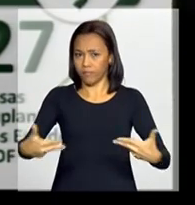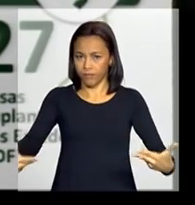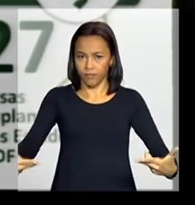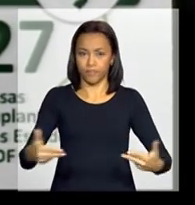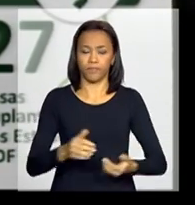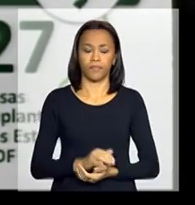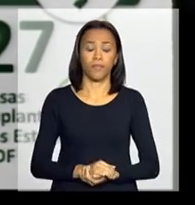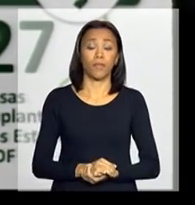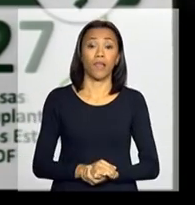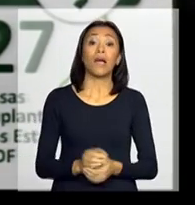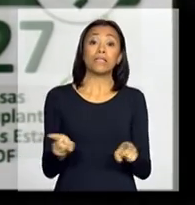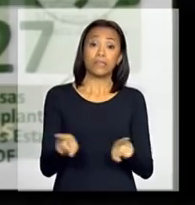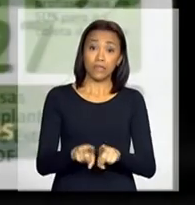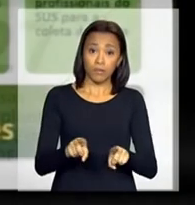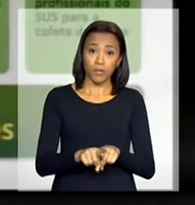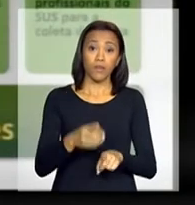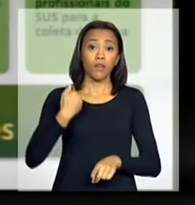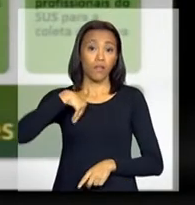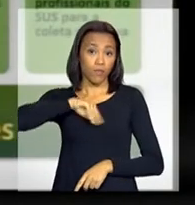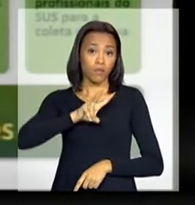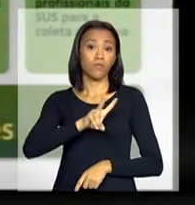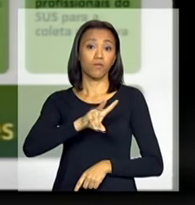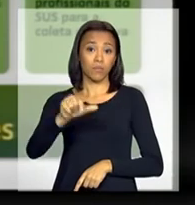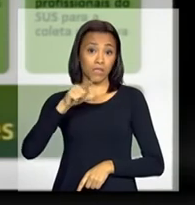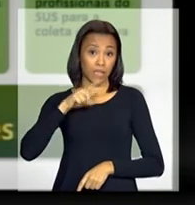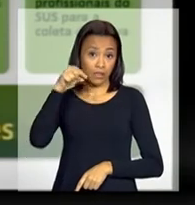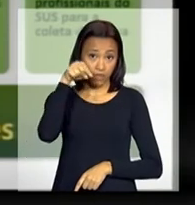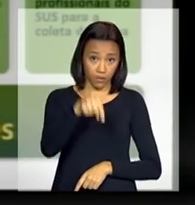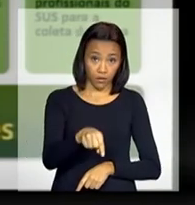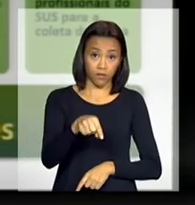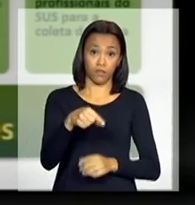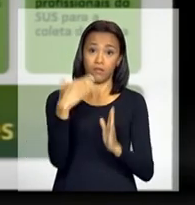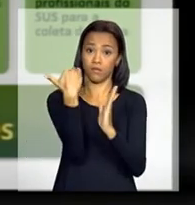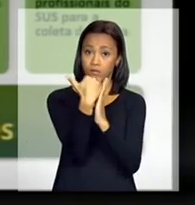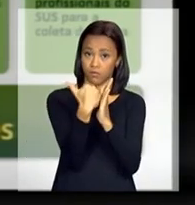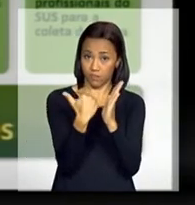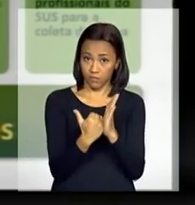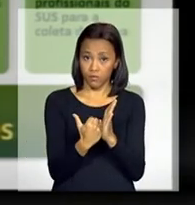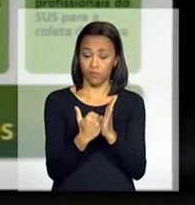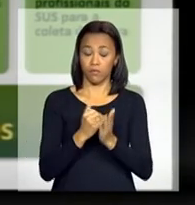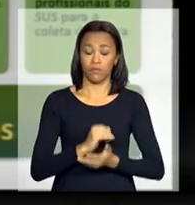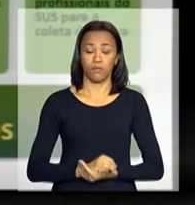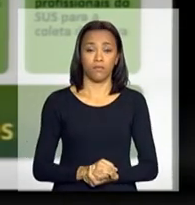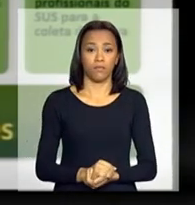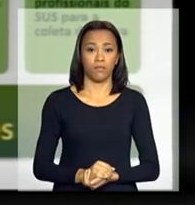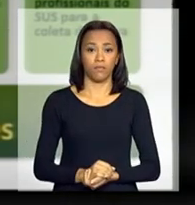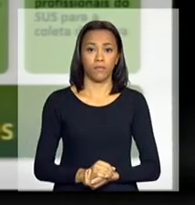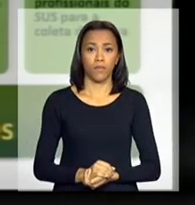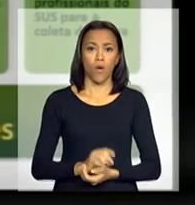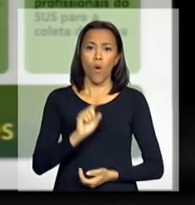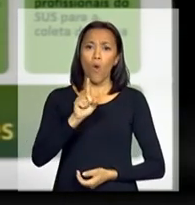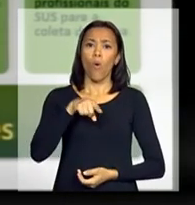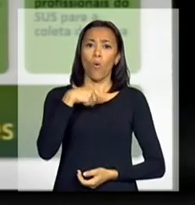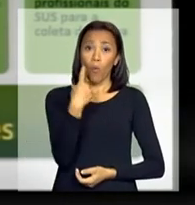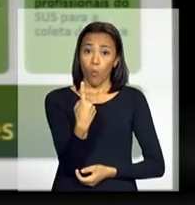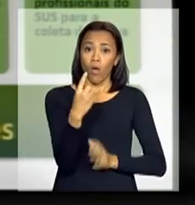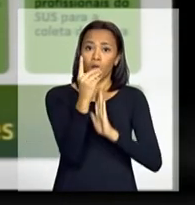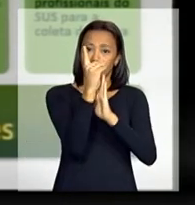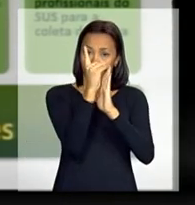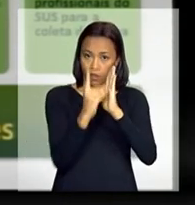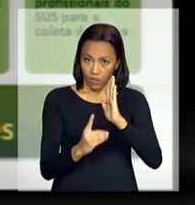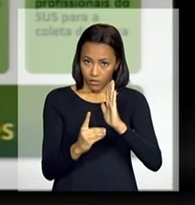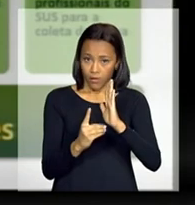nós iremos também Olá neste programa um decreto